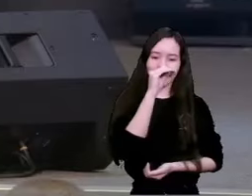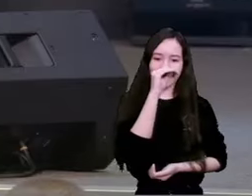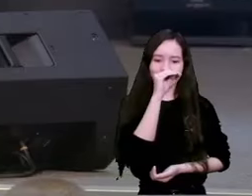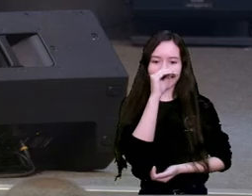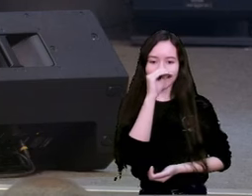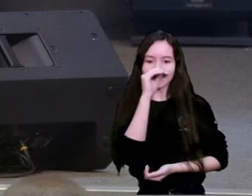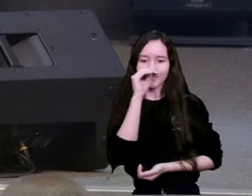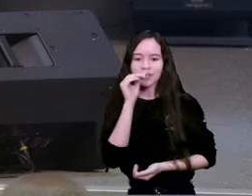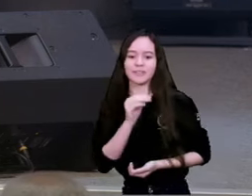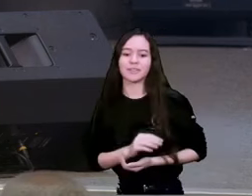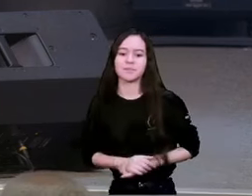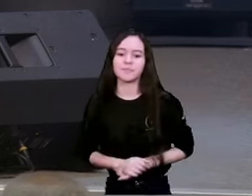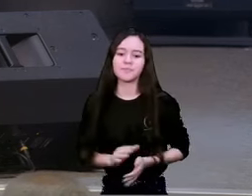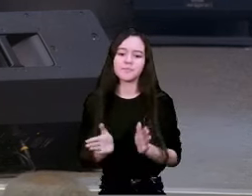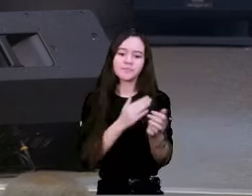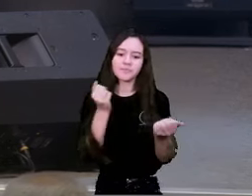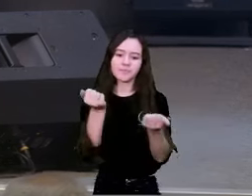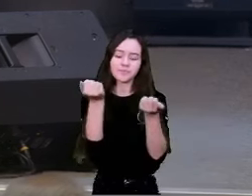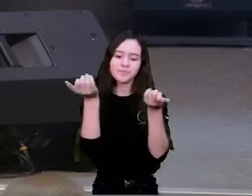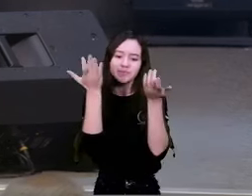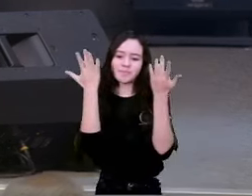Aleluia.